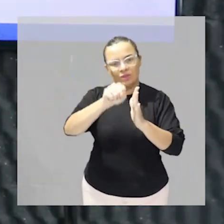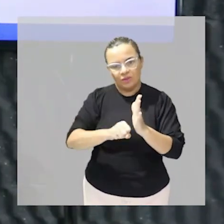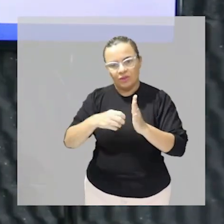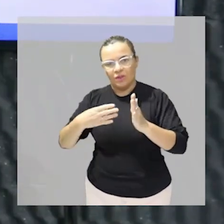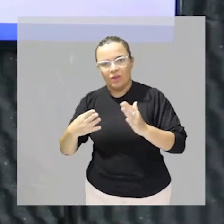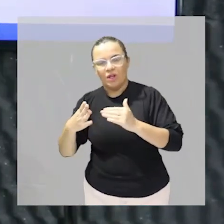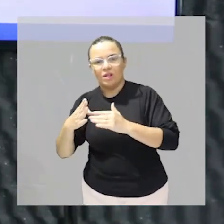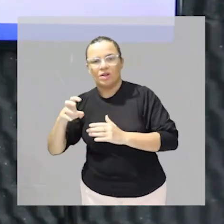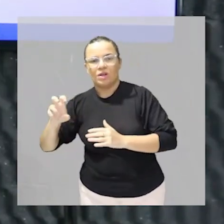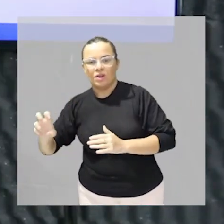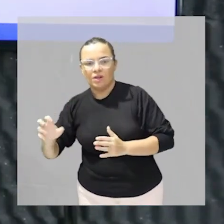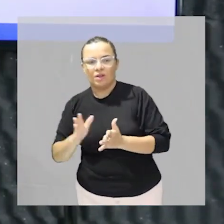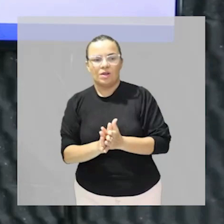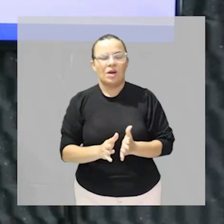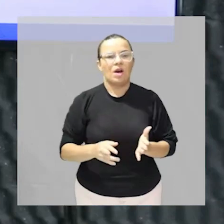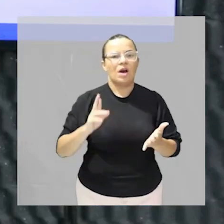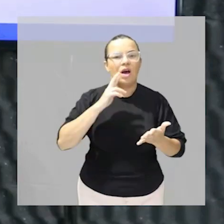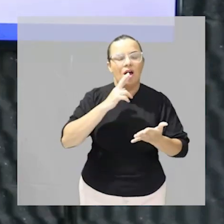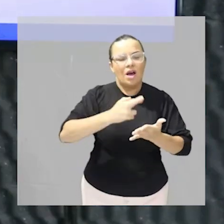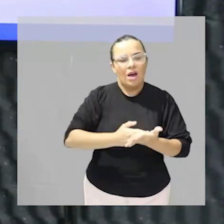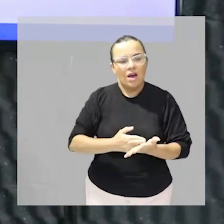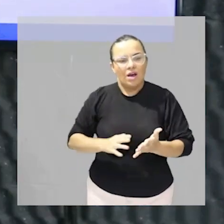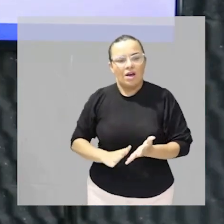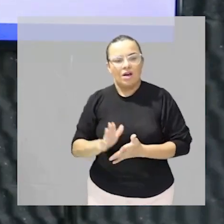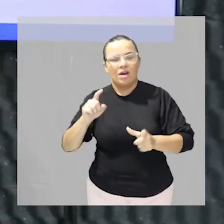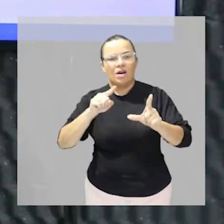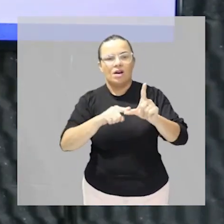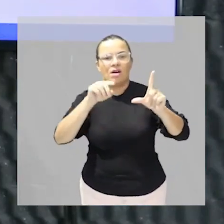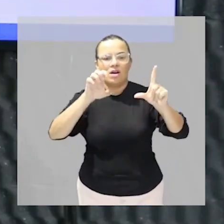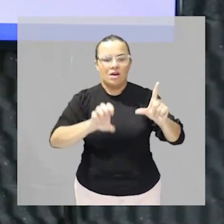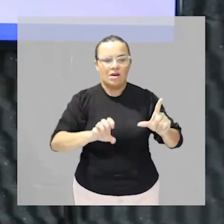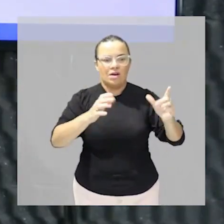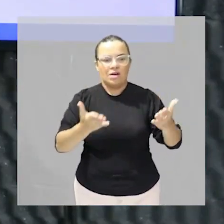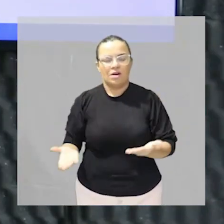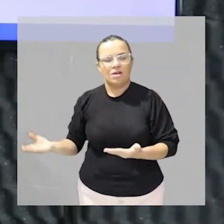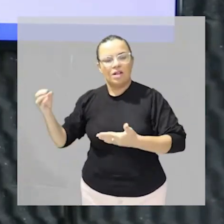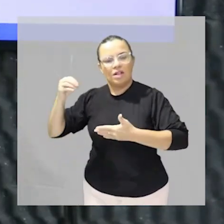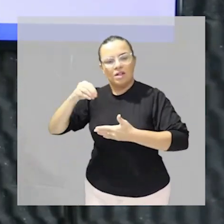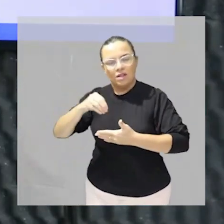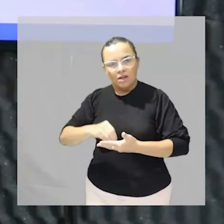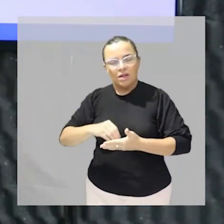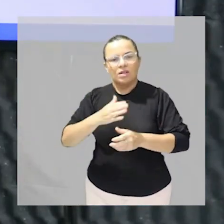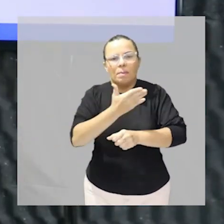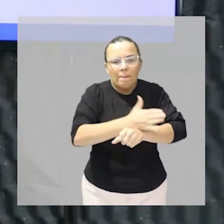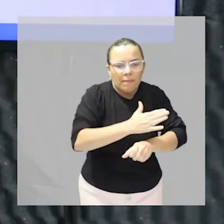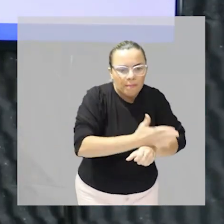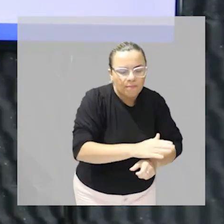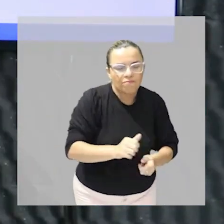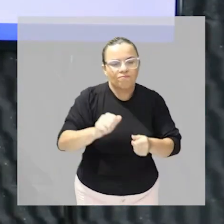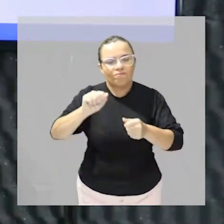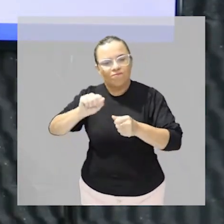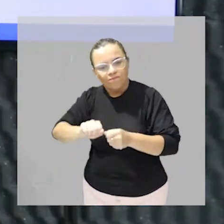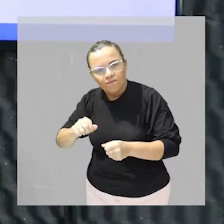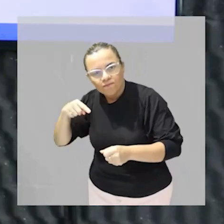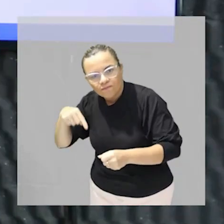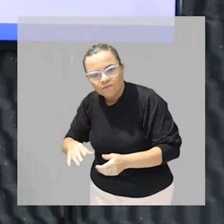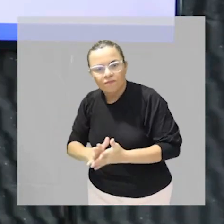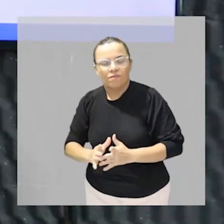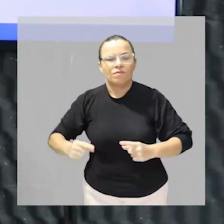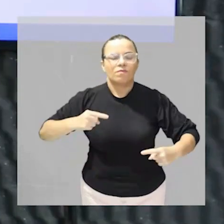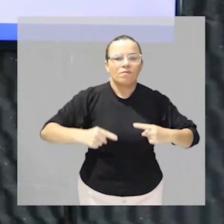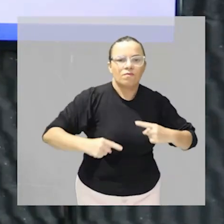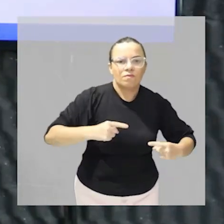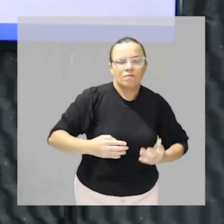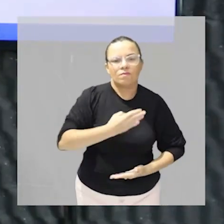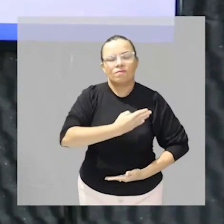e V. Então, resposta, letra E. Participar do exercício do poder, decidir os destinos da